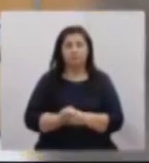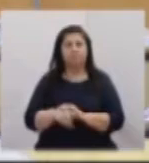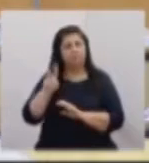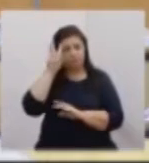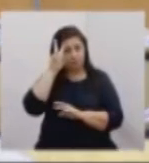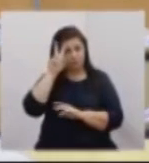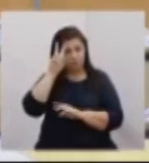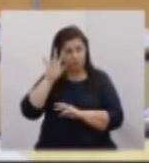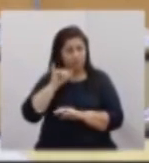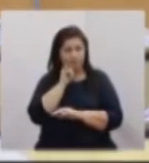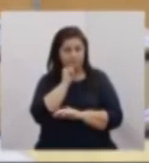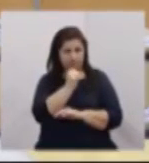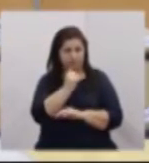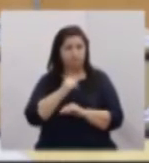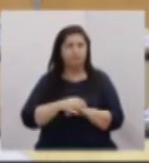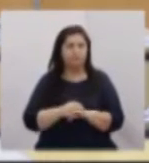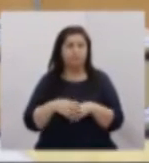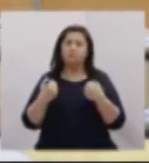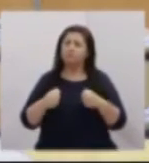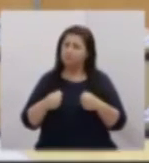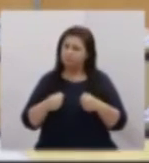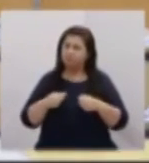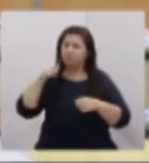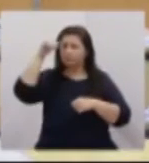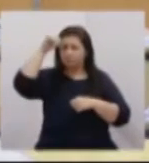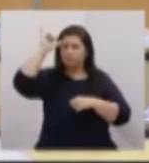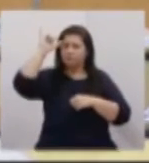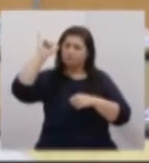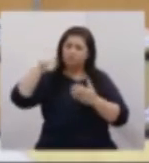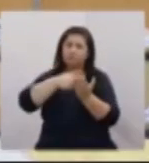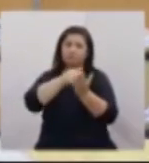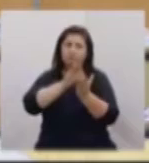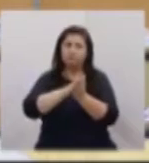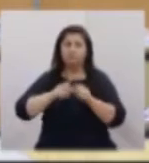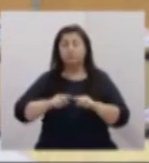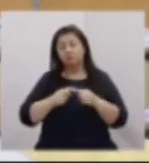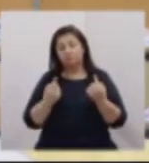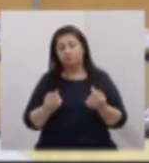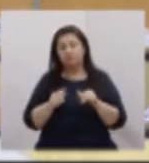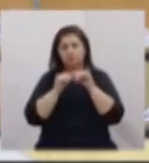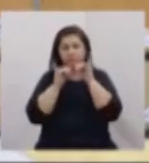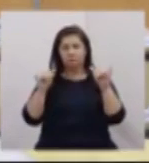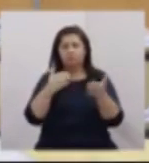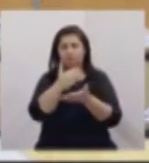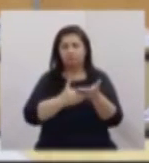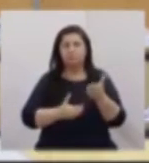Lembrando que, é claro, temos que andar direito para não tomar multa, mas tem que dar isso para o cidadão, esse desconto.